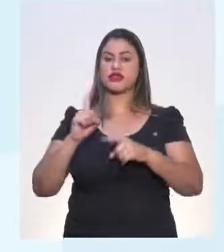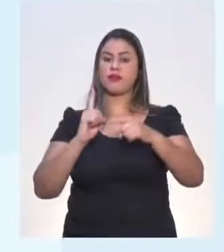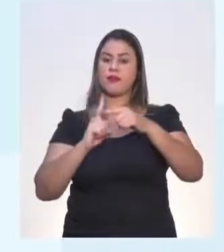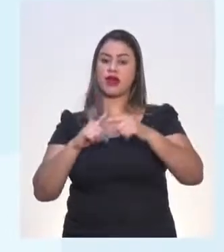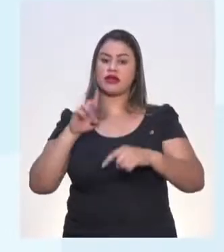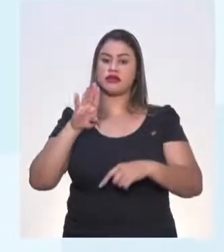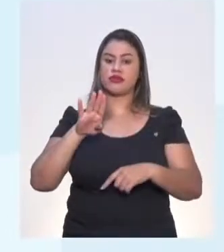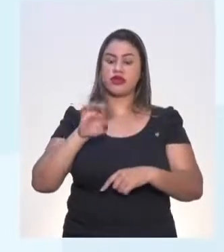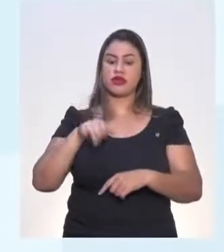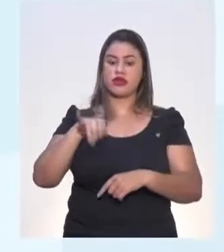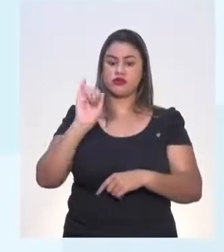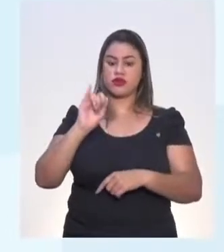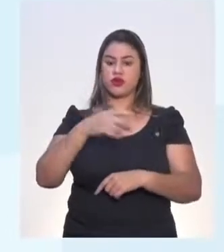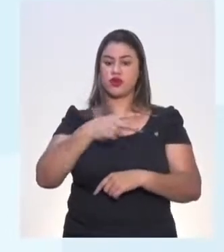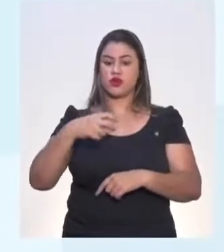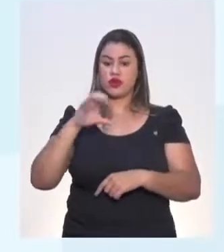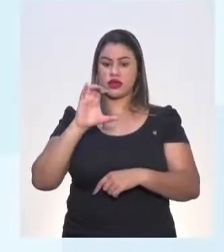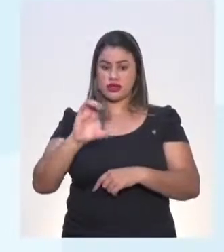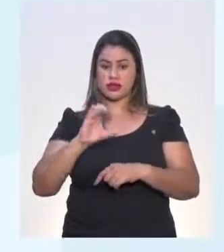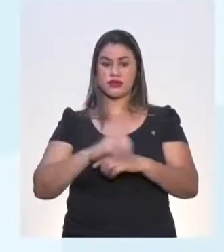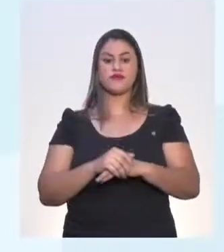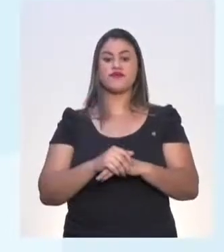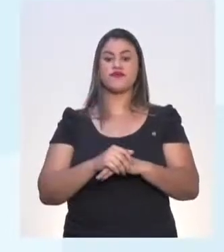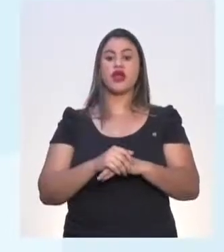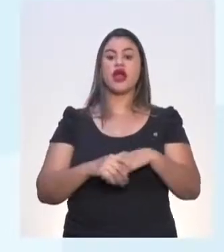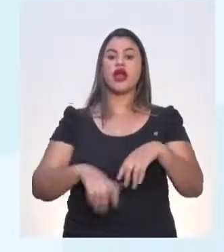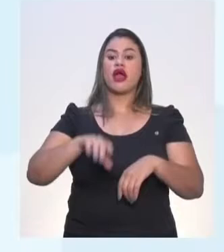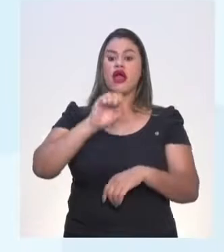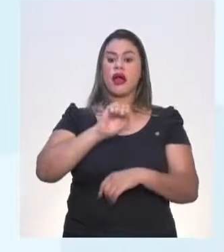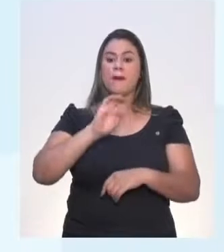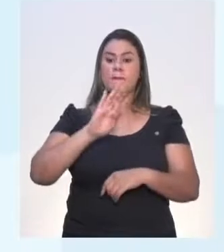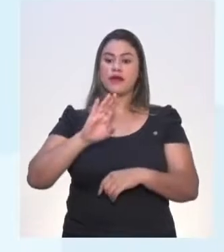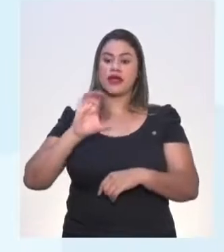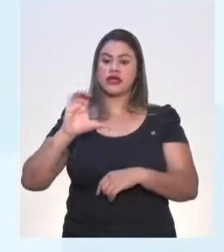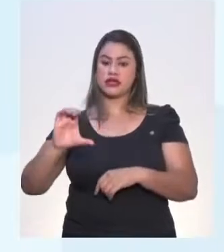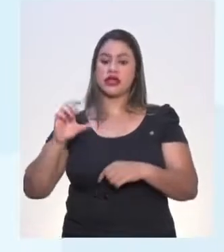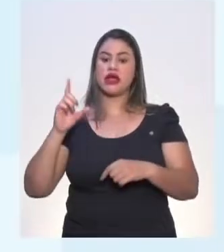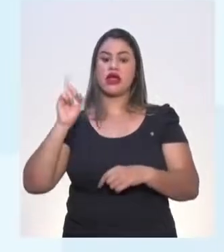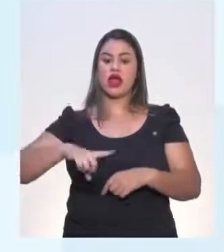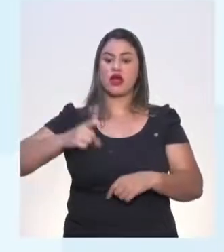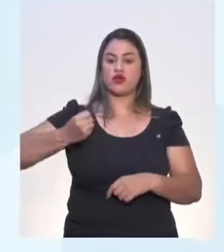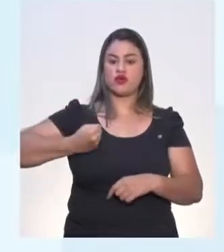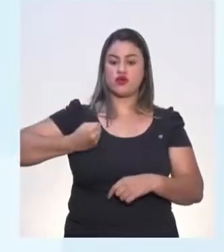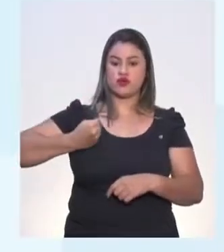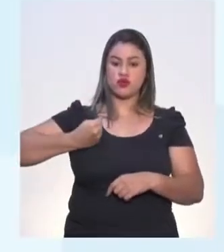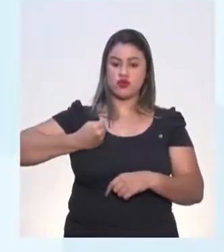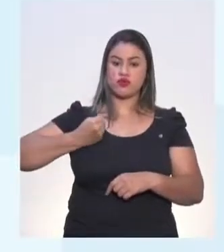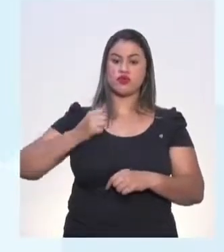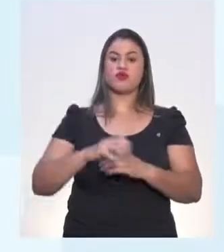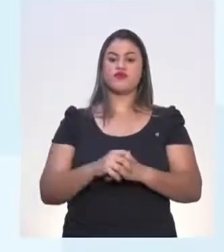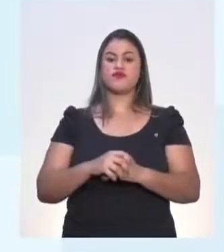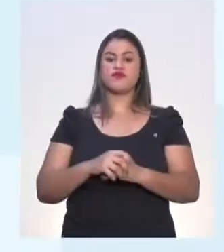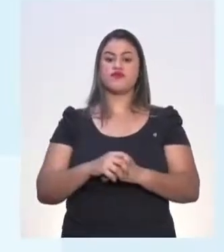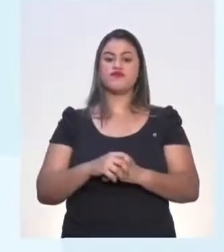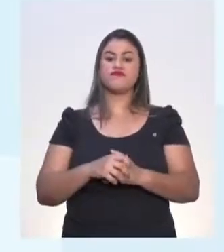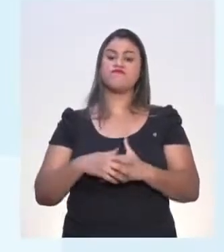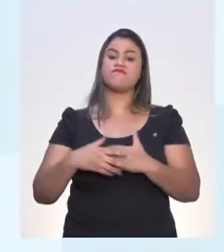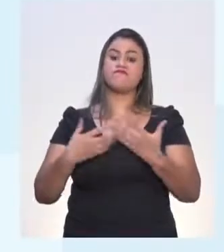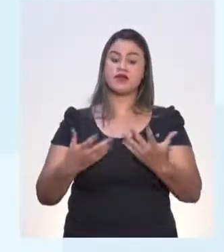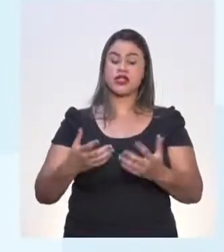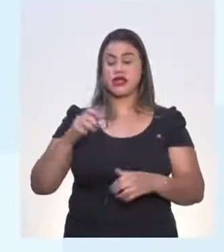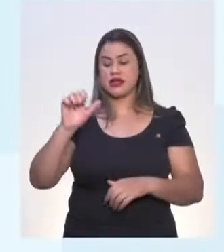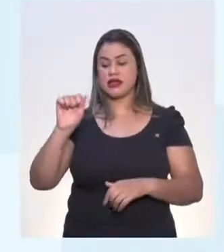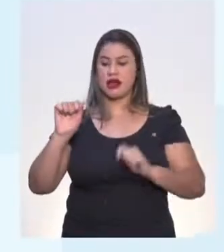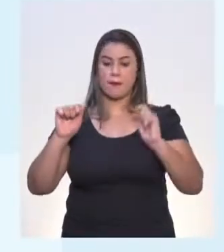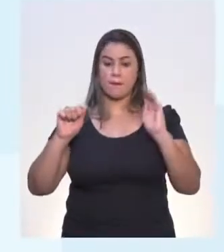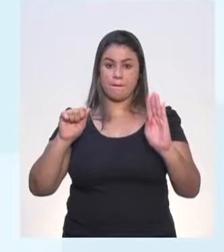c, sendo que A, B e C, no caso, são os coeficientes numéricos, né? De modo que os coeficientes A e